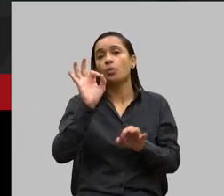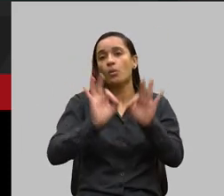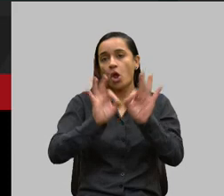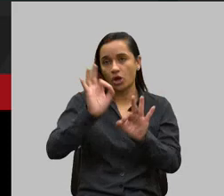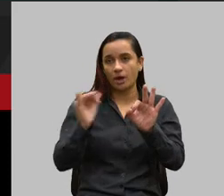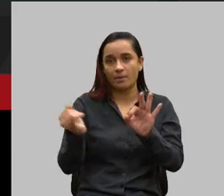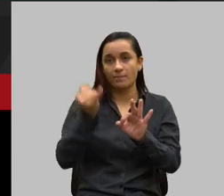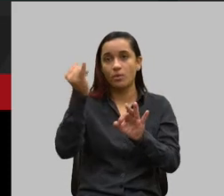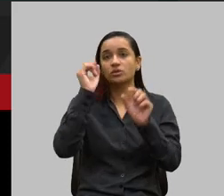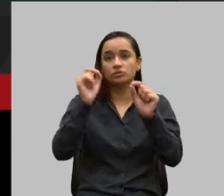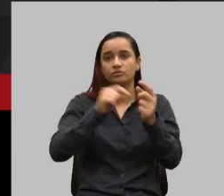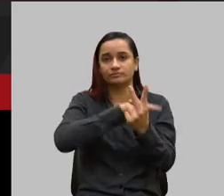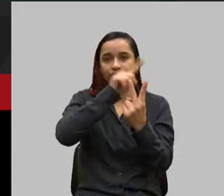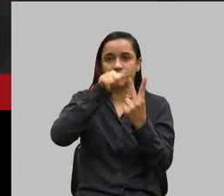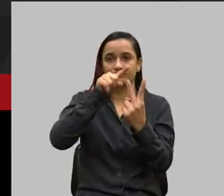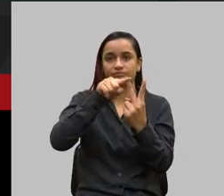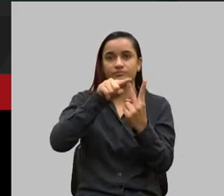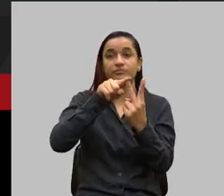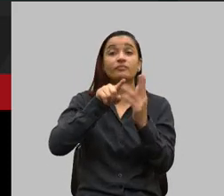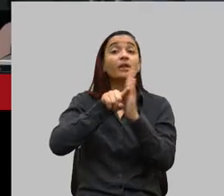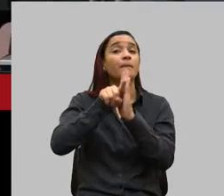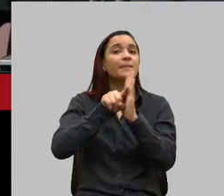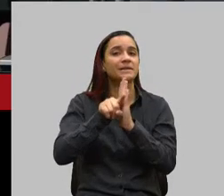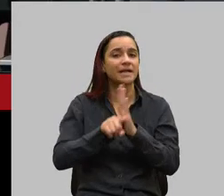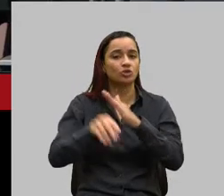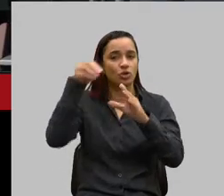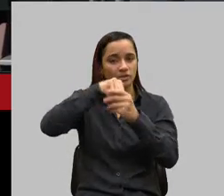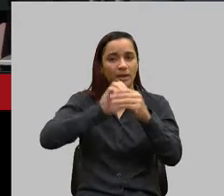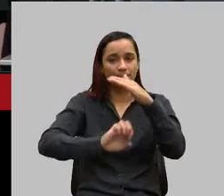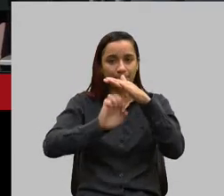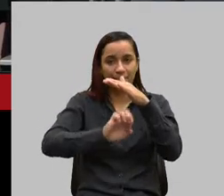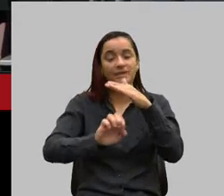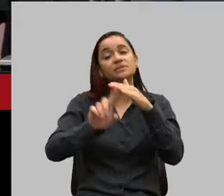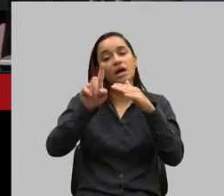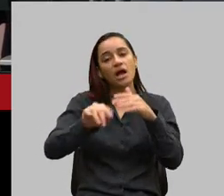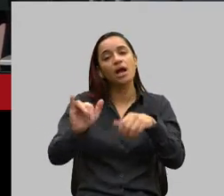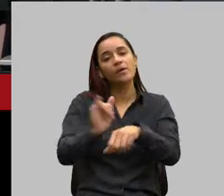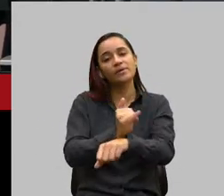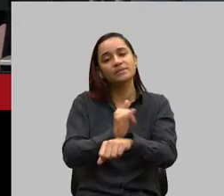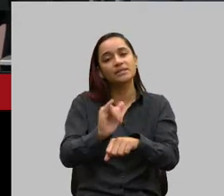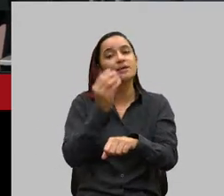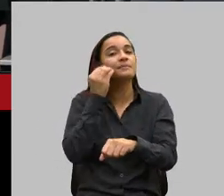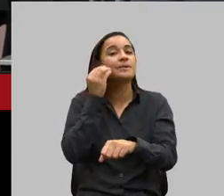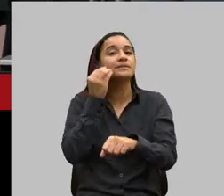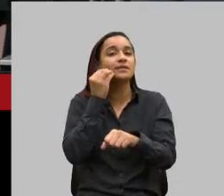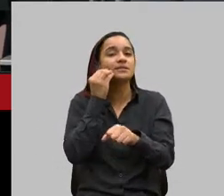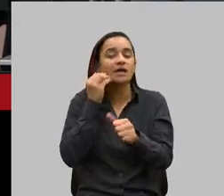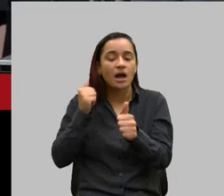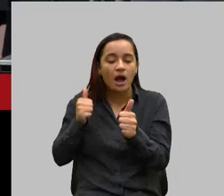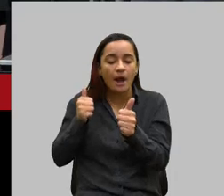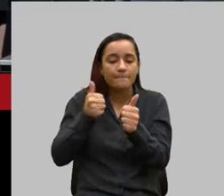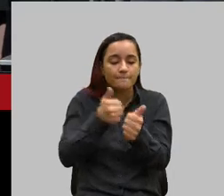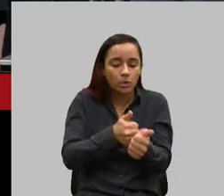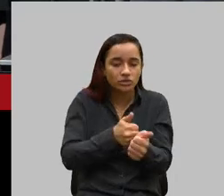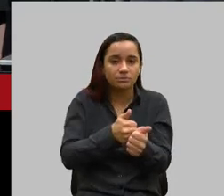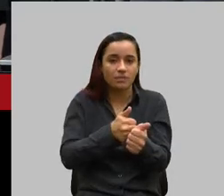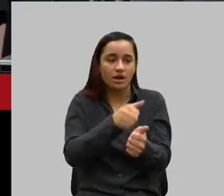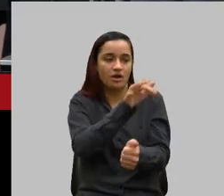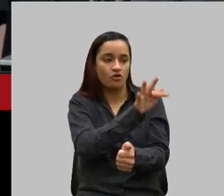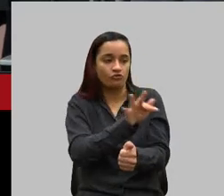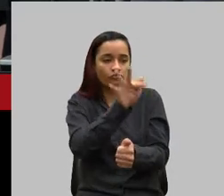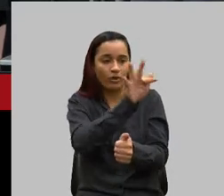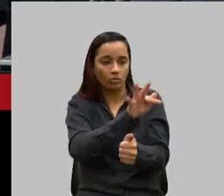é uma iniciativa também pra gente cada vez mais aproximar eh a academia do